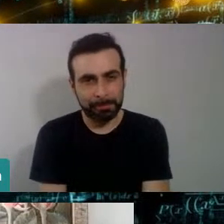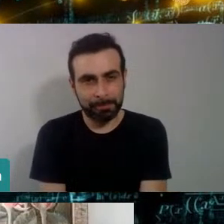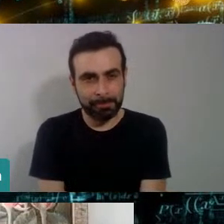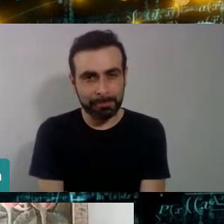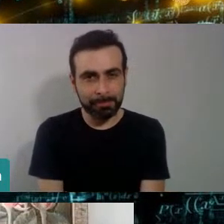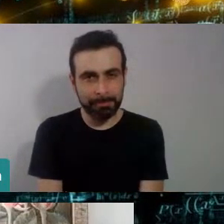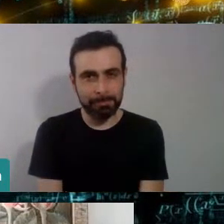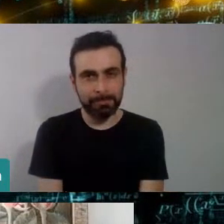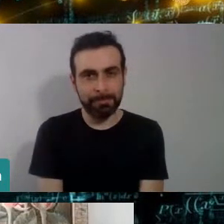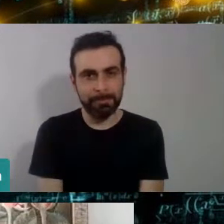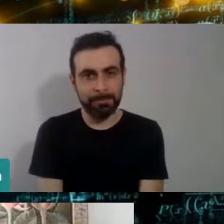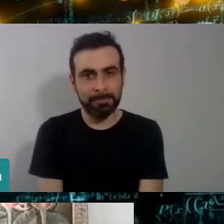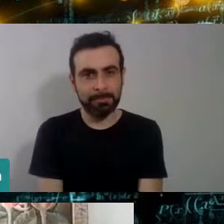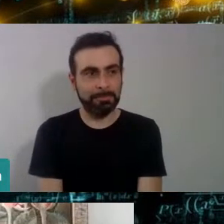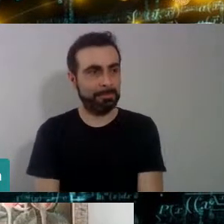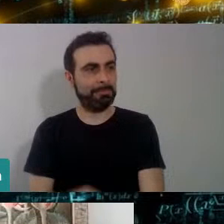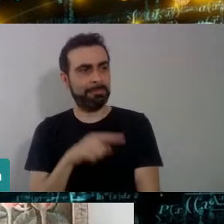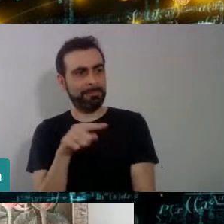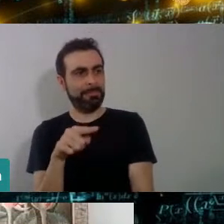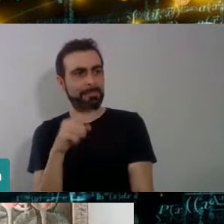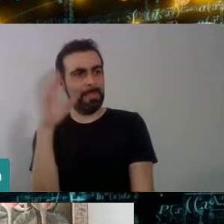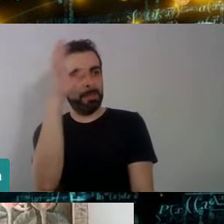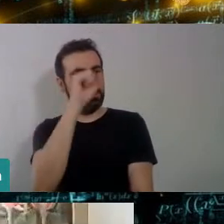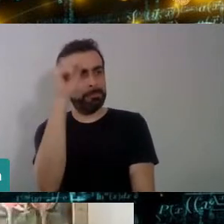Pessoal aprender a mexer com o computador.